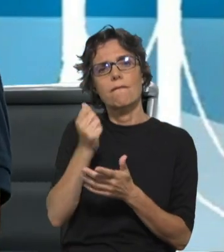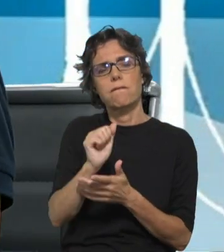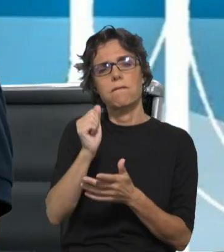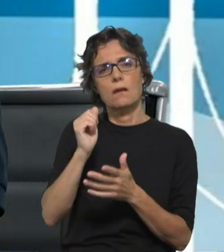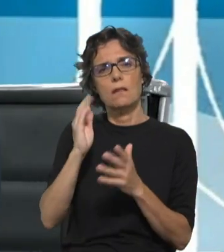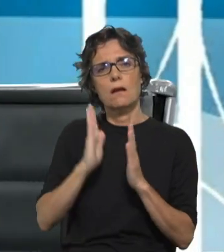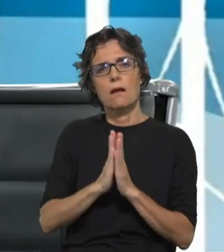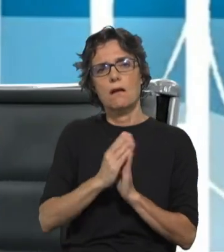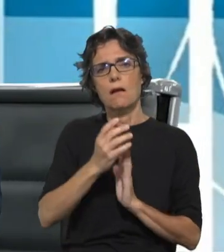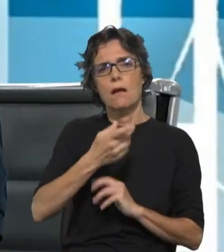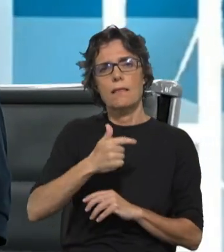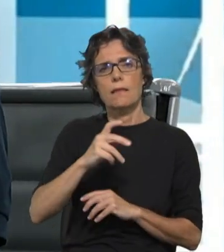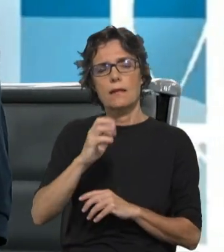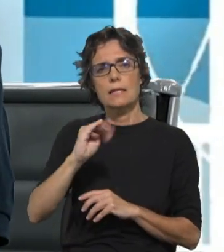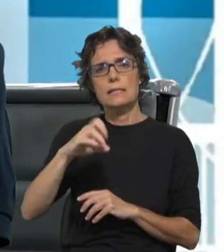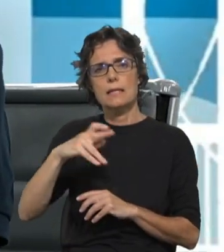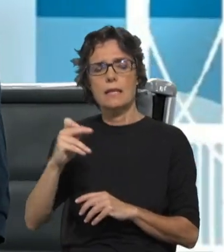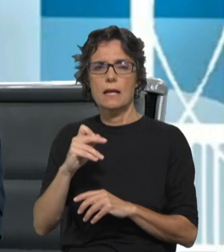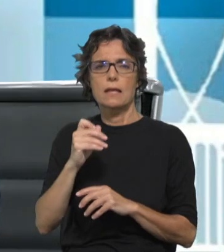mais, obrigada.